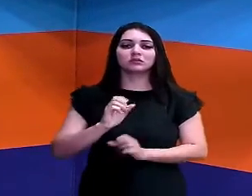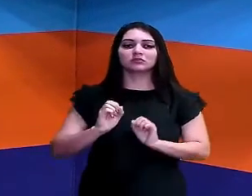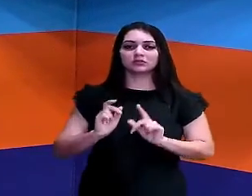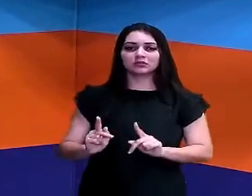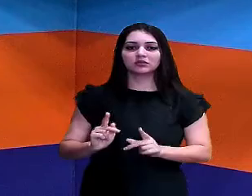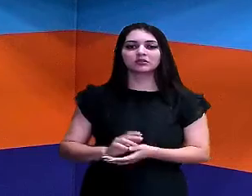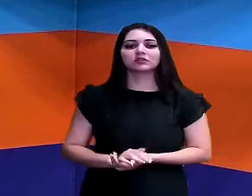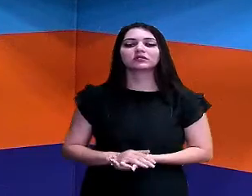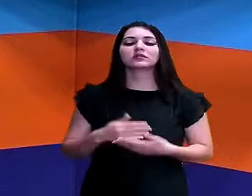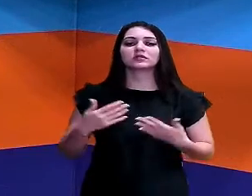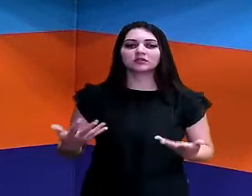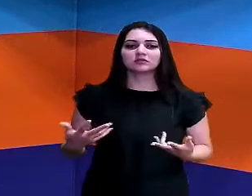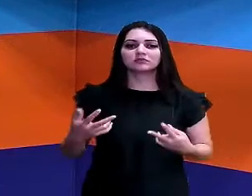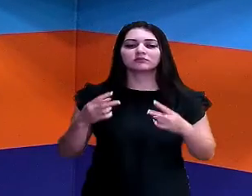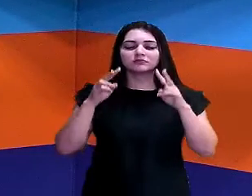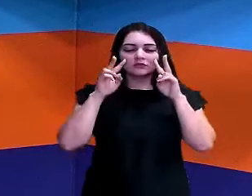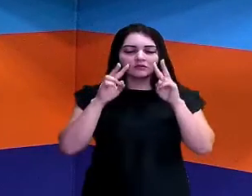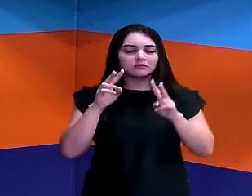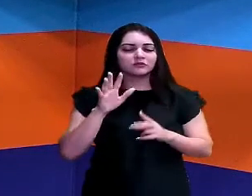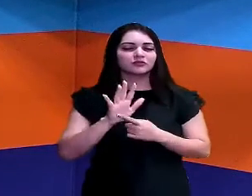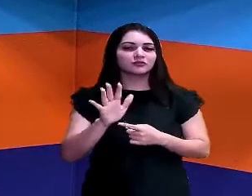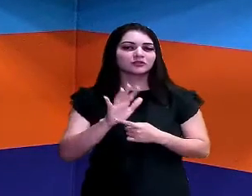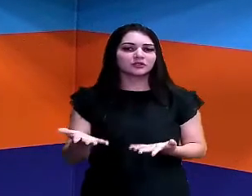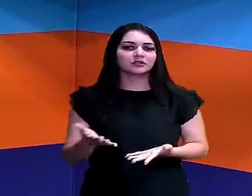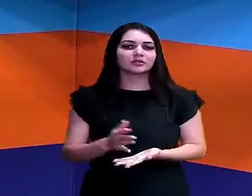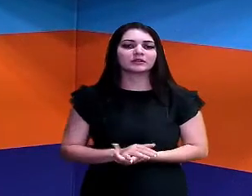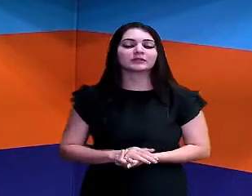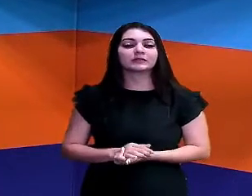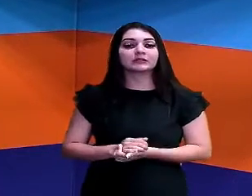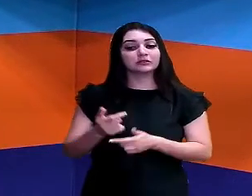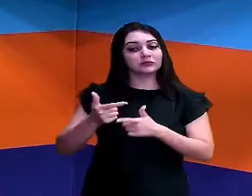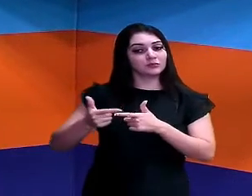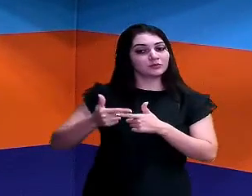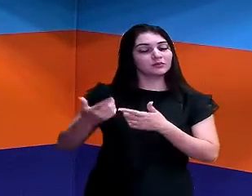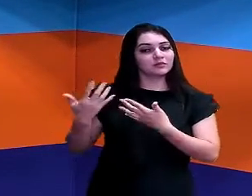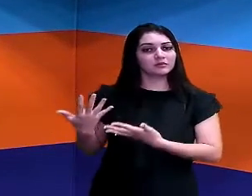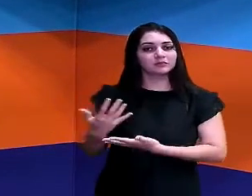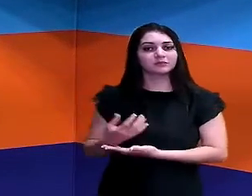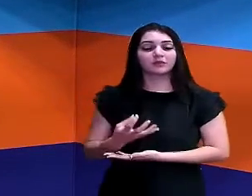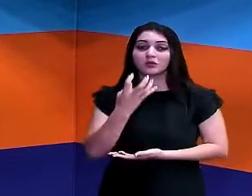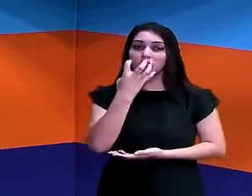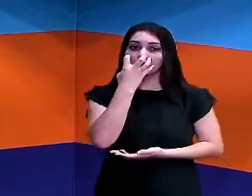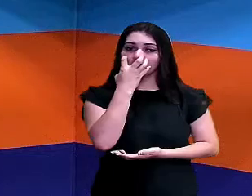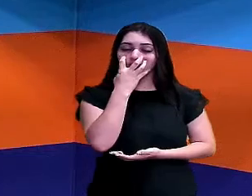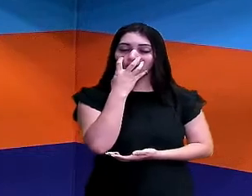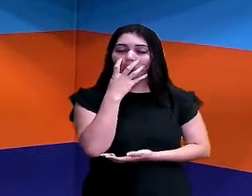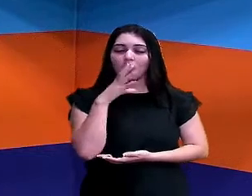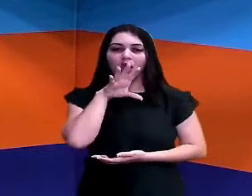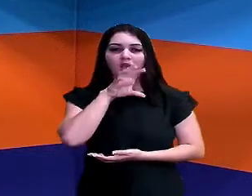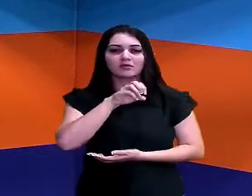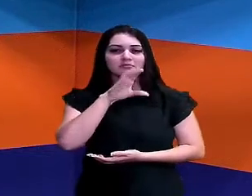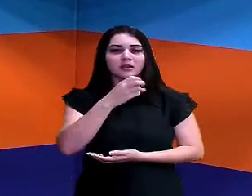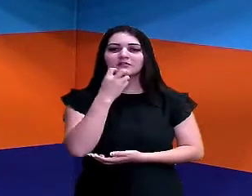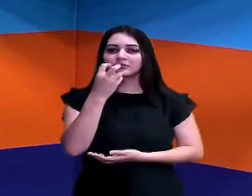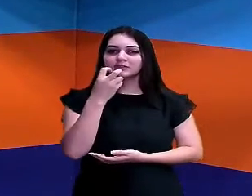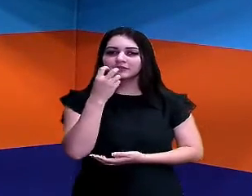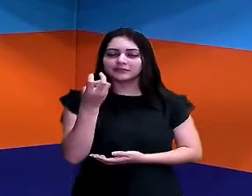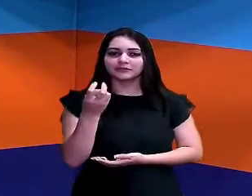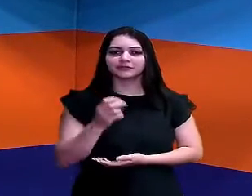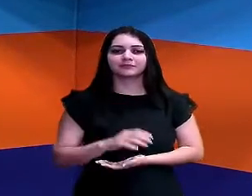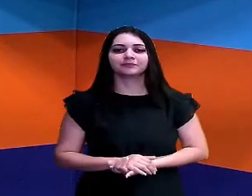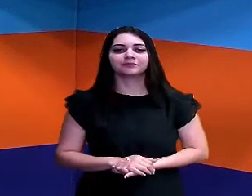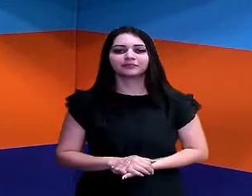certo? Então, vou mostrar aqui as situações. Um cachorro latir, certo? Essa é a